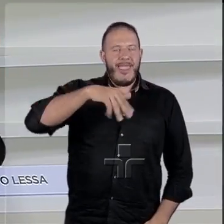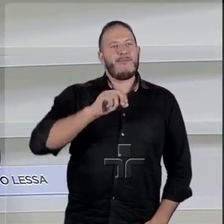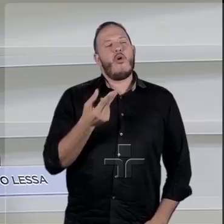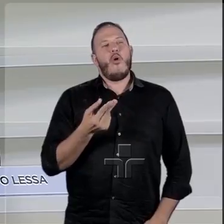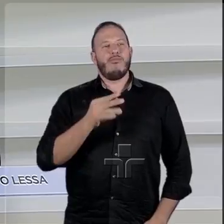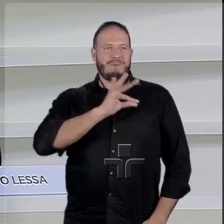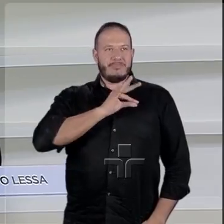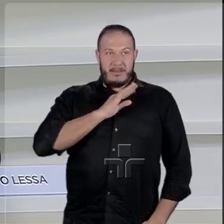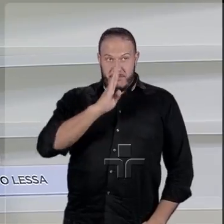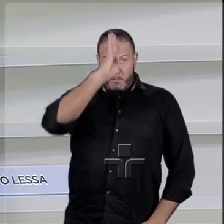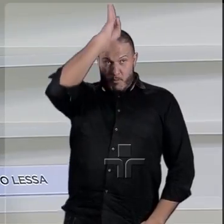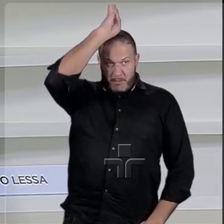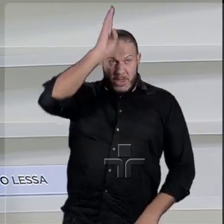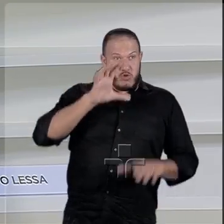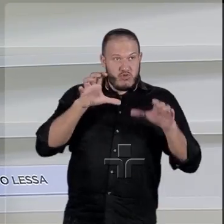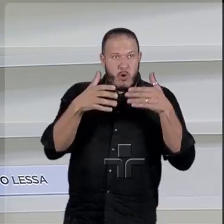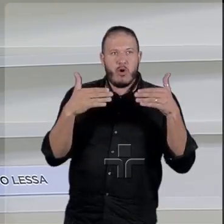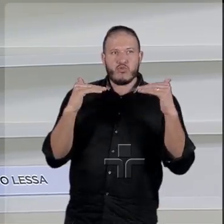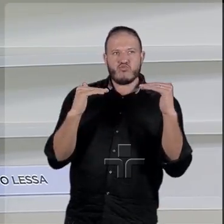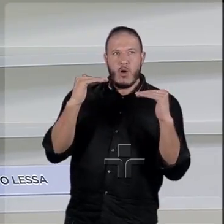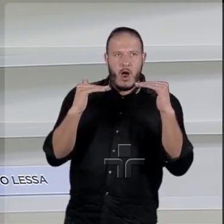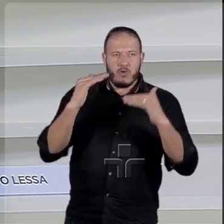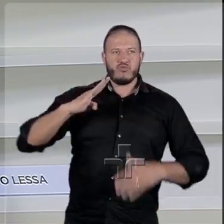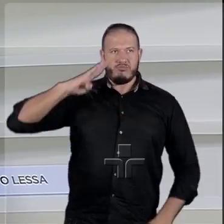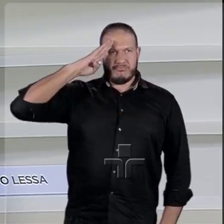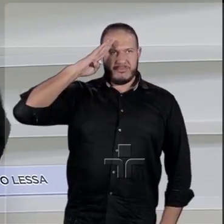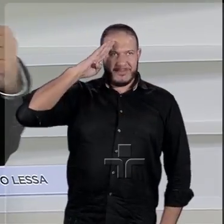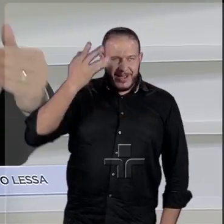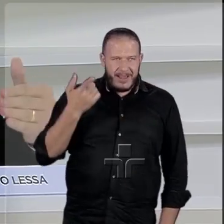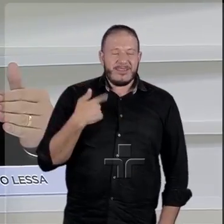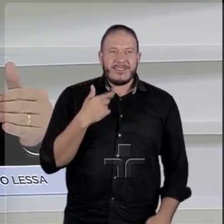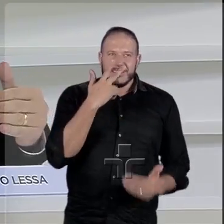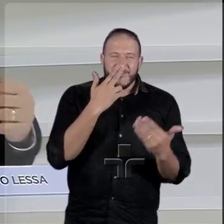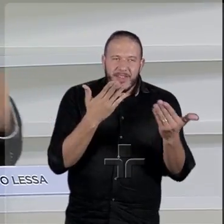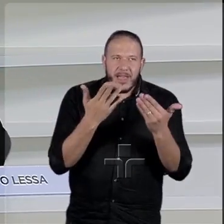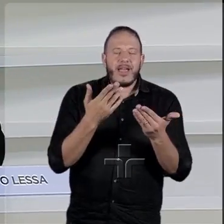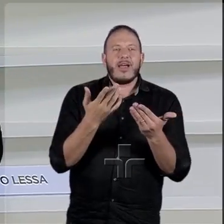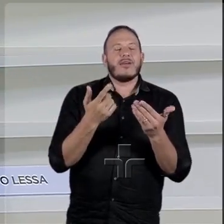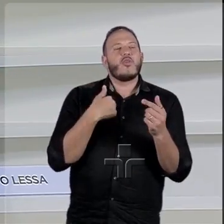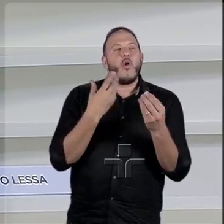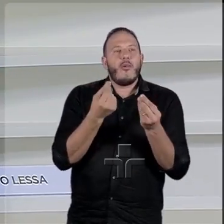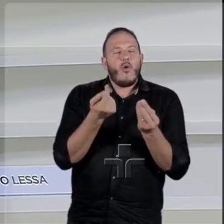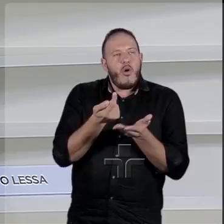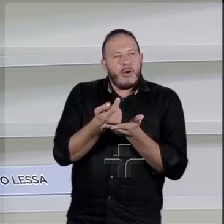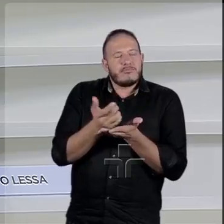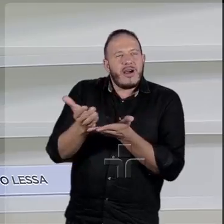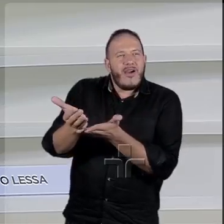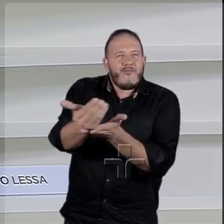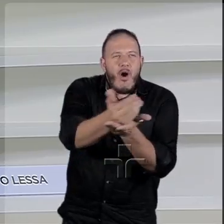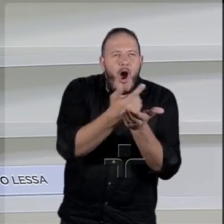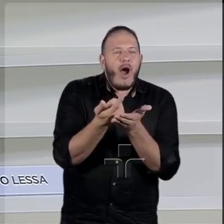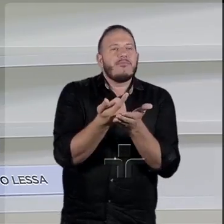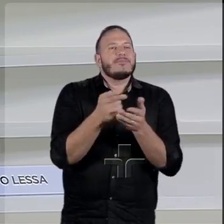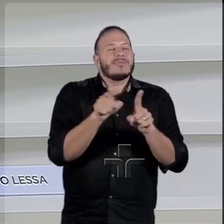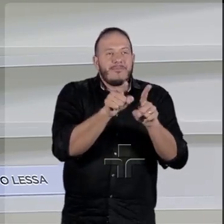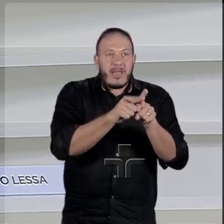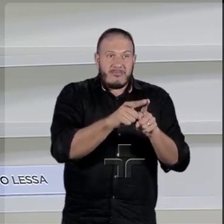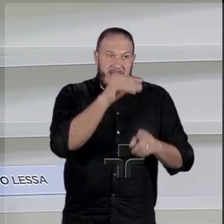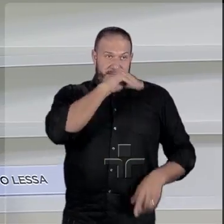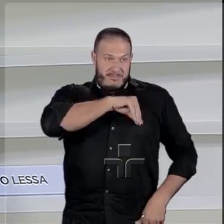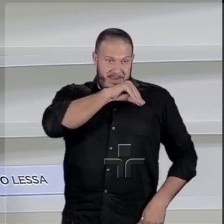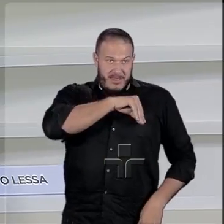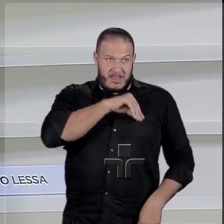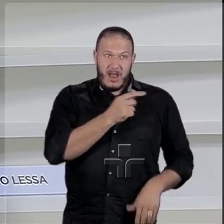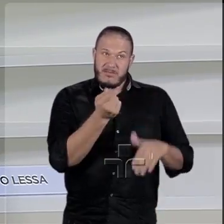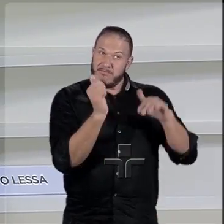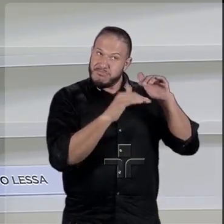Forças Armadas, e a gente vê que a relação contribuição e remuneração dos militares